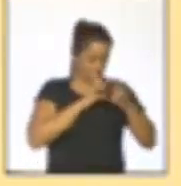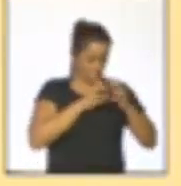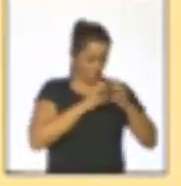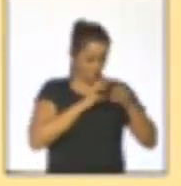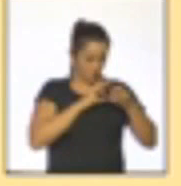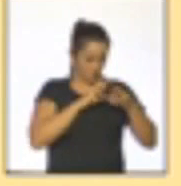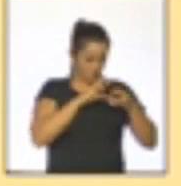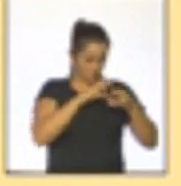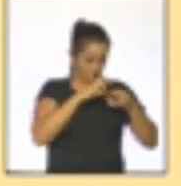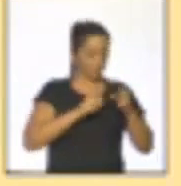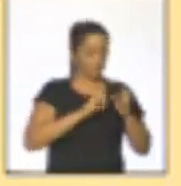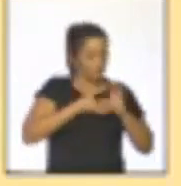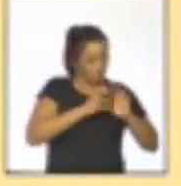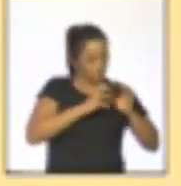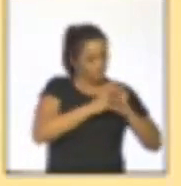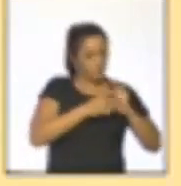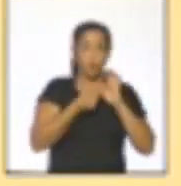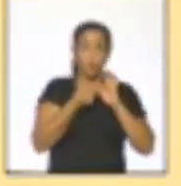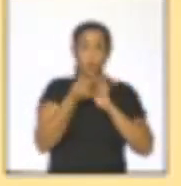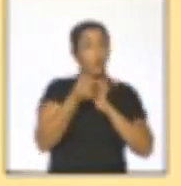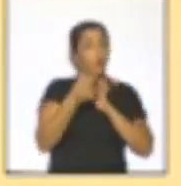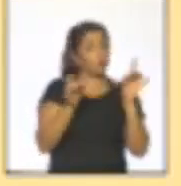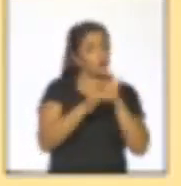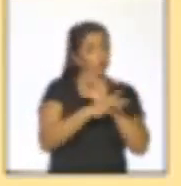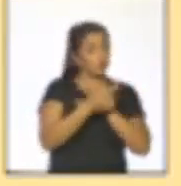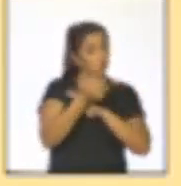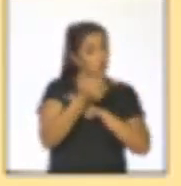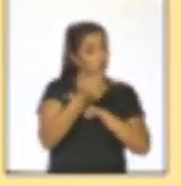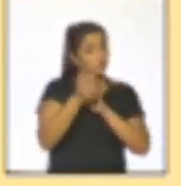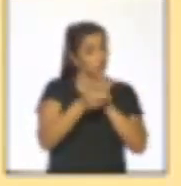Que estou quase terminando, falta